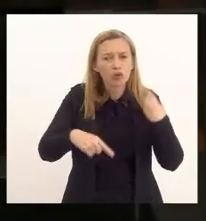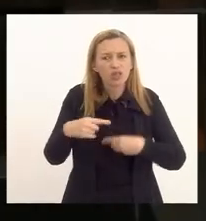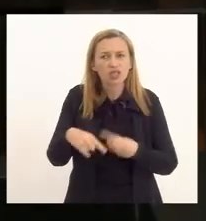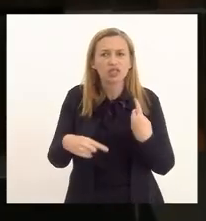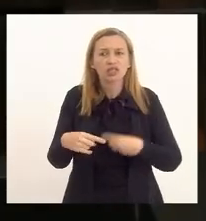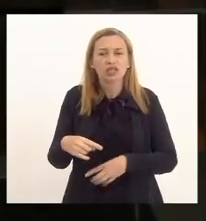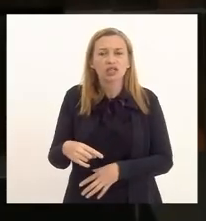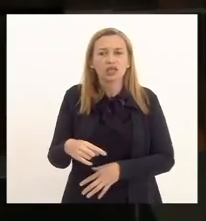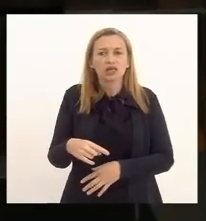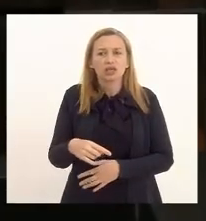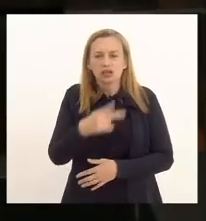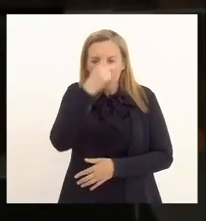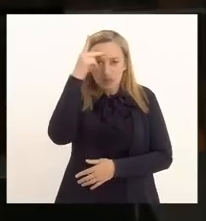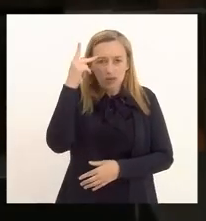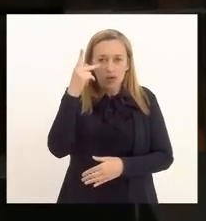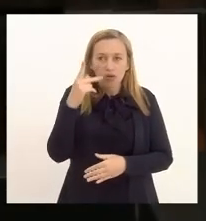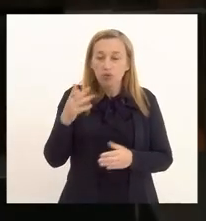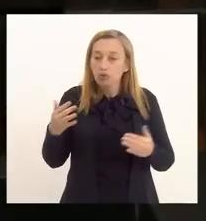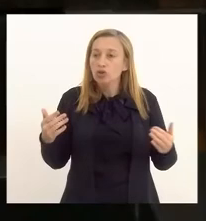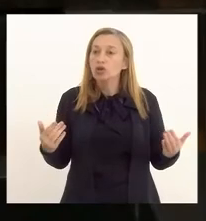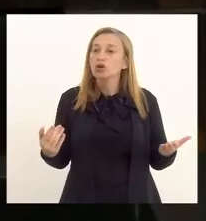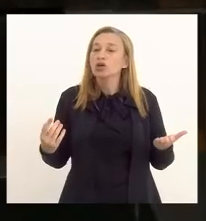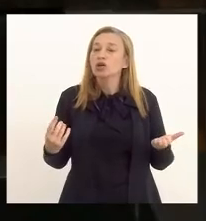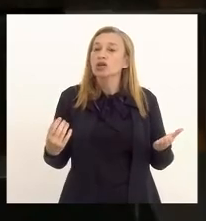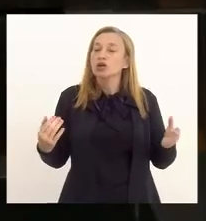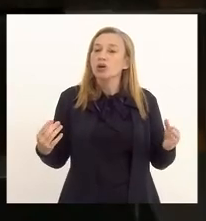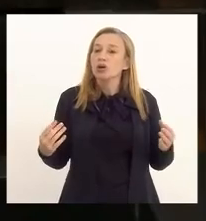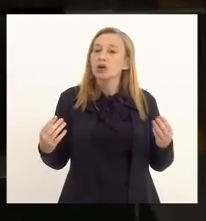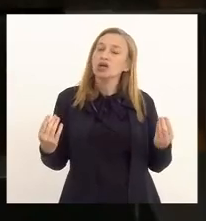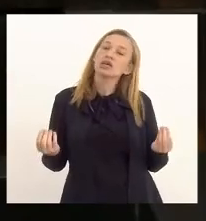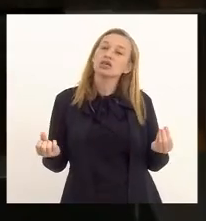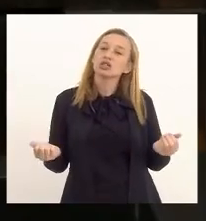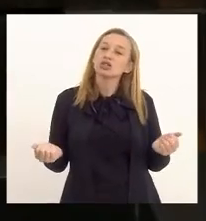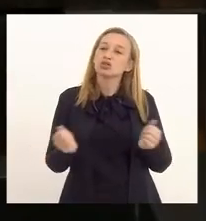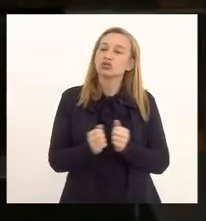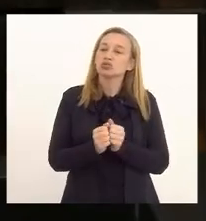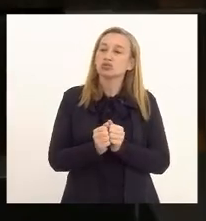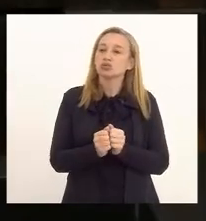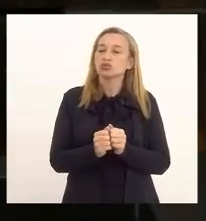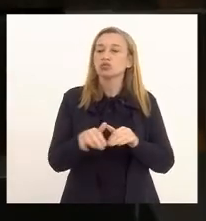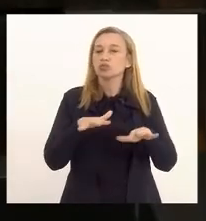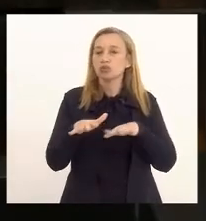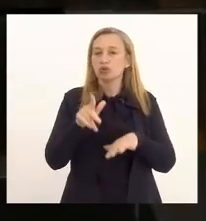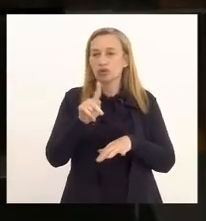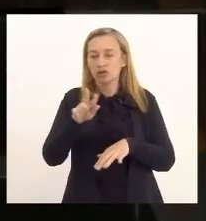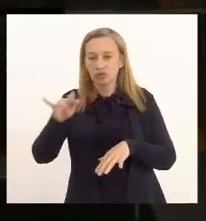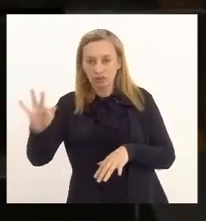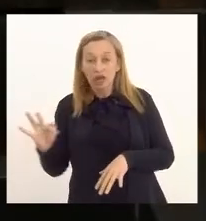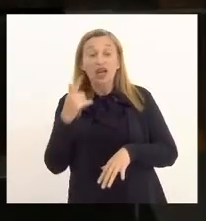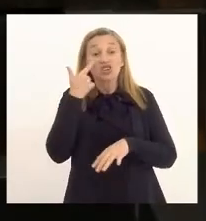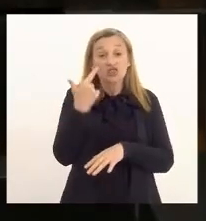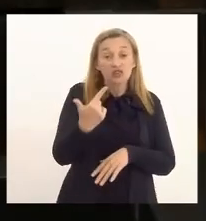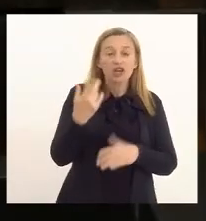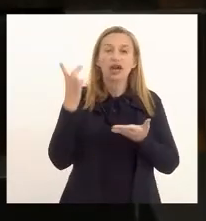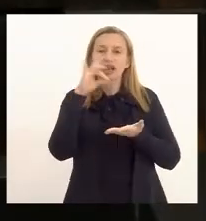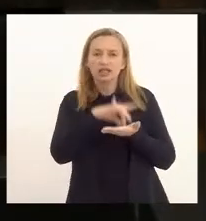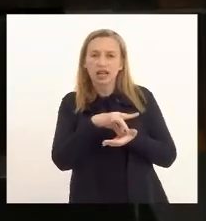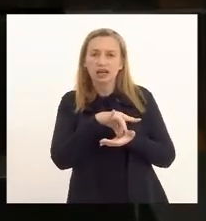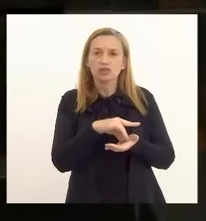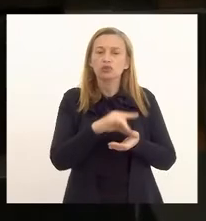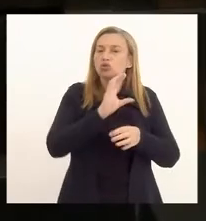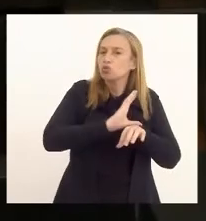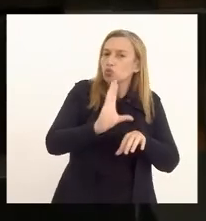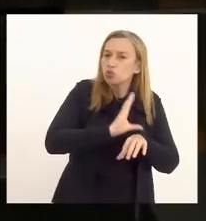pessoal compatível com esse crescimento da FFP. A gente viu, por exemplo, que hoje a gente tem uma realidade onde cursos que